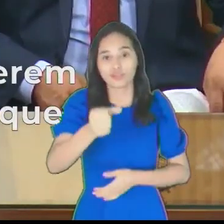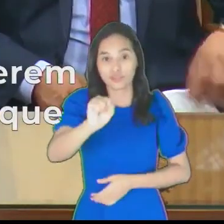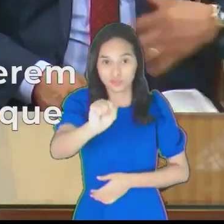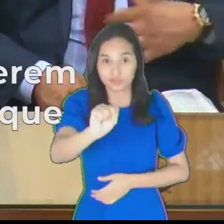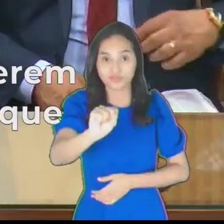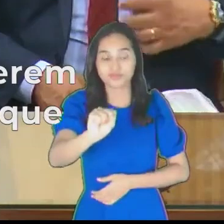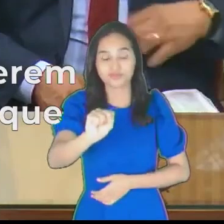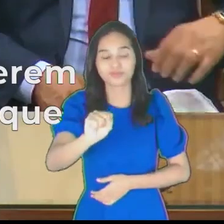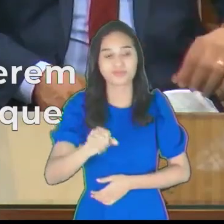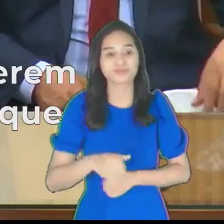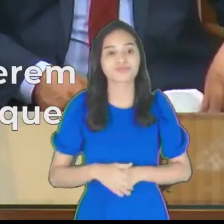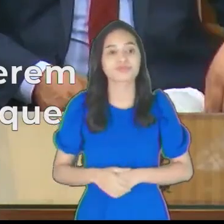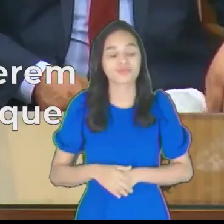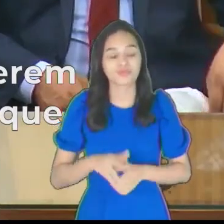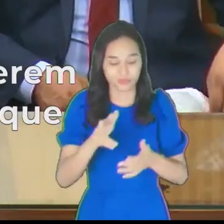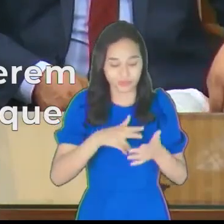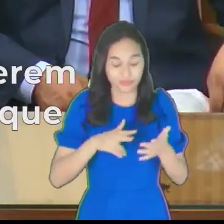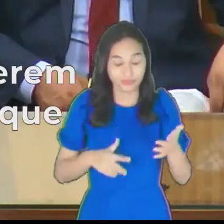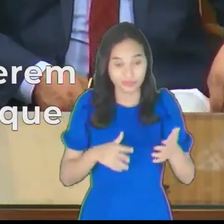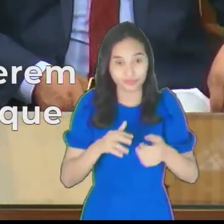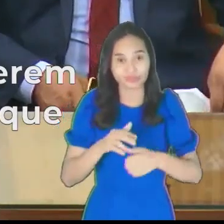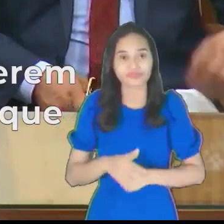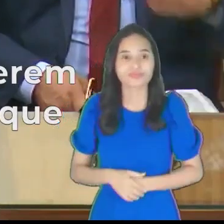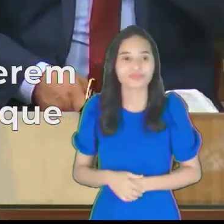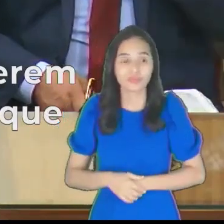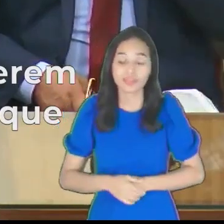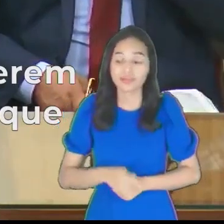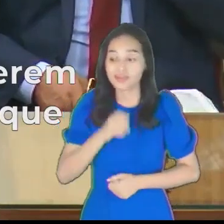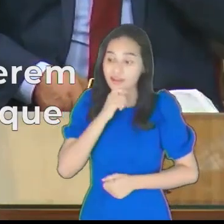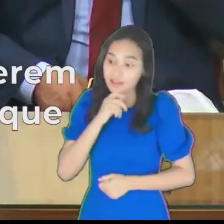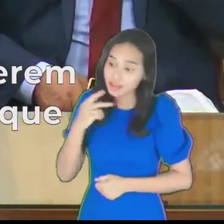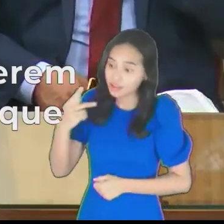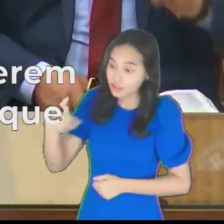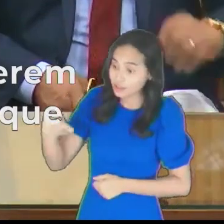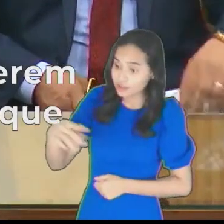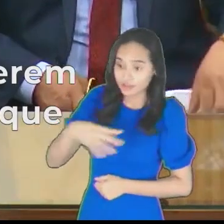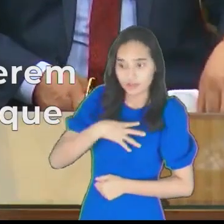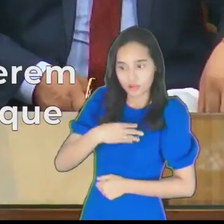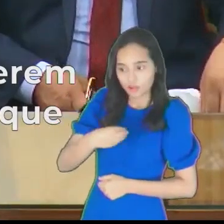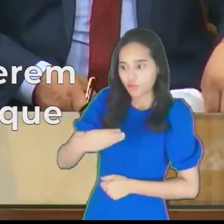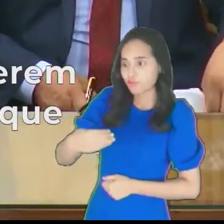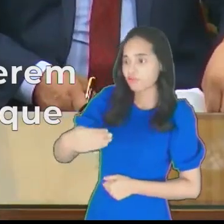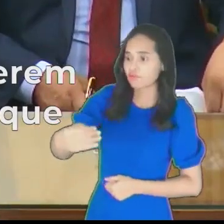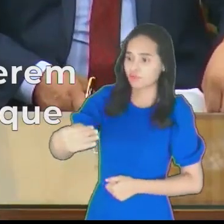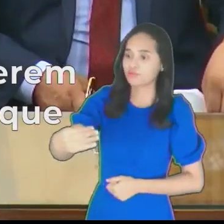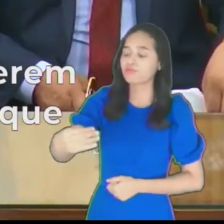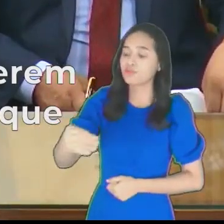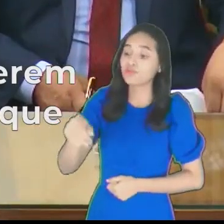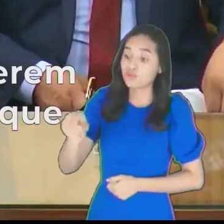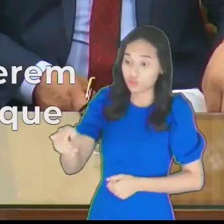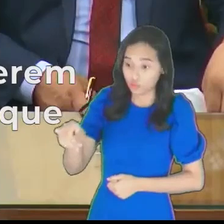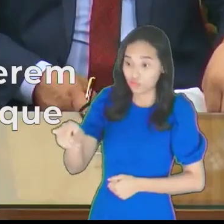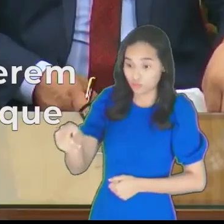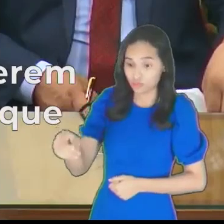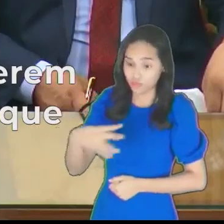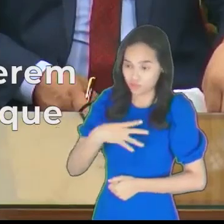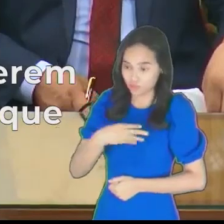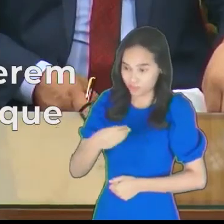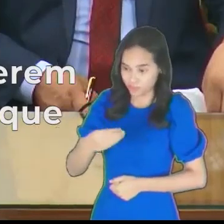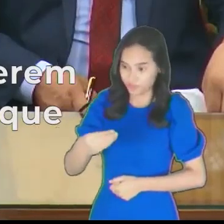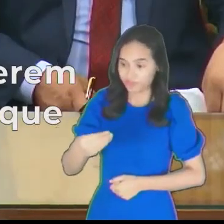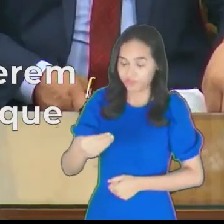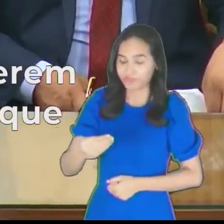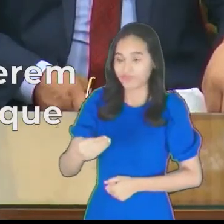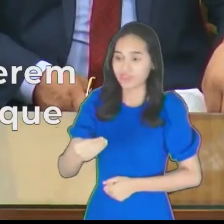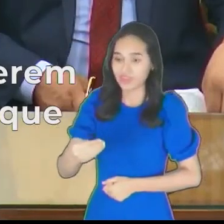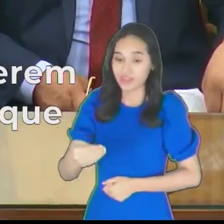favor. E ainda até de teus filhos que procederem de ti e que tu gerares, tomarão para